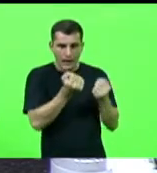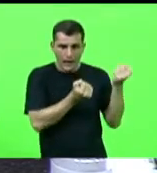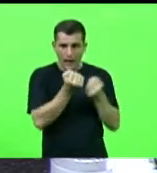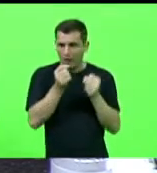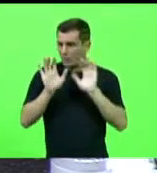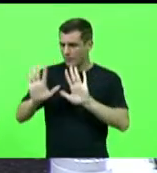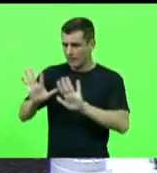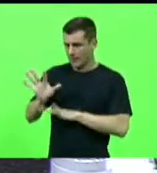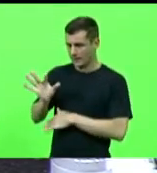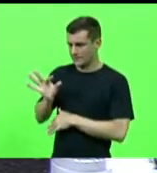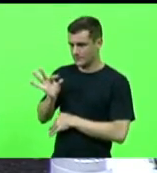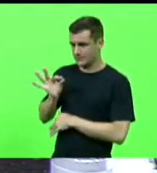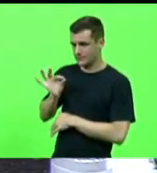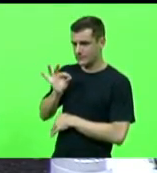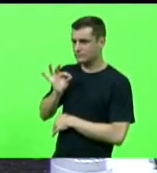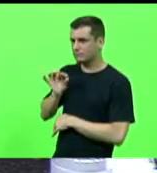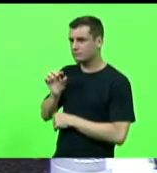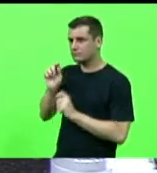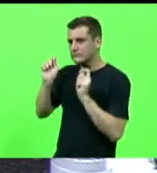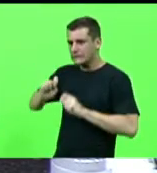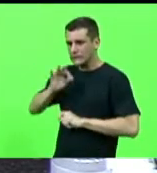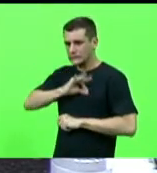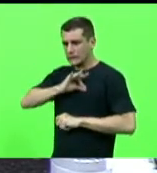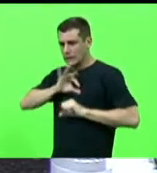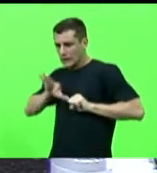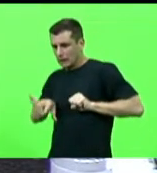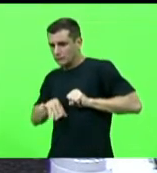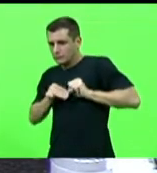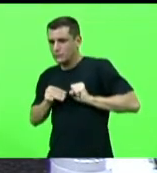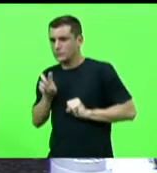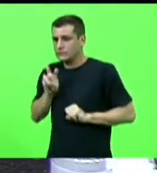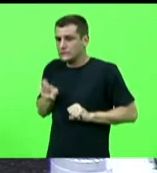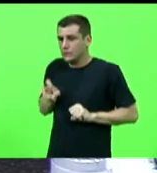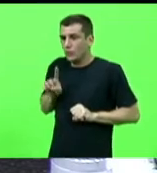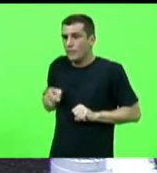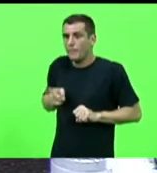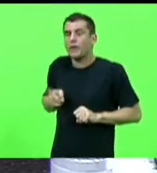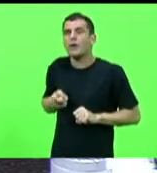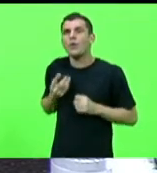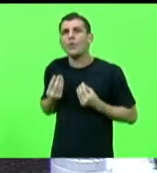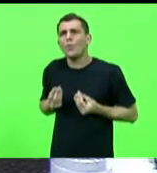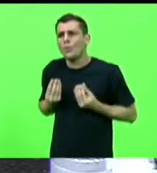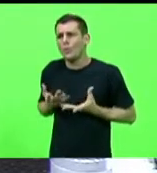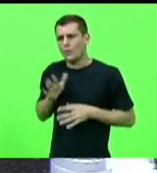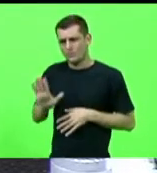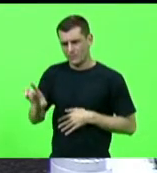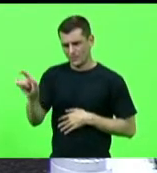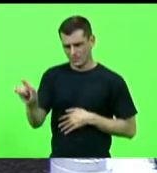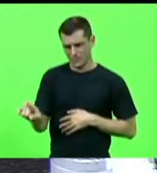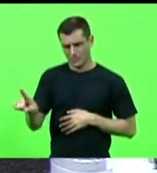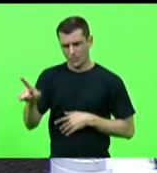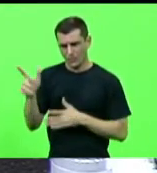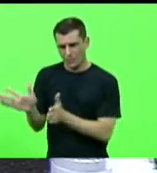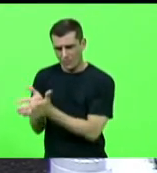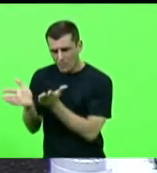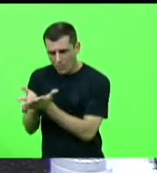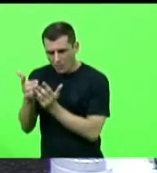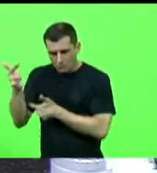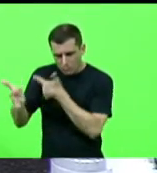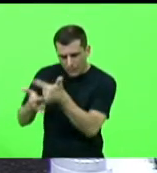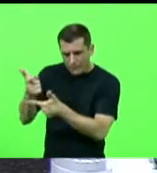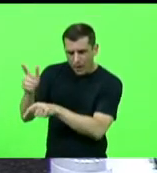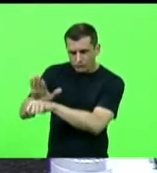auxílio gasolina, enquanto o pobre trabalhador ganha R$ 1.300, R$ 1.400 no